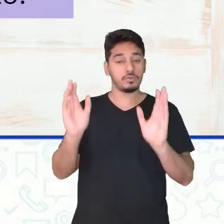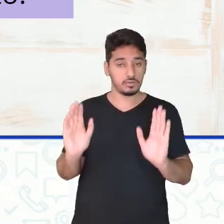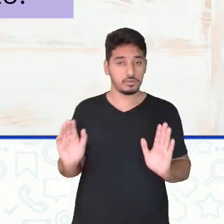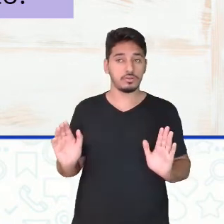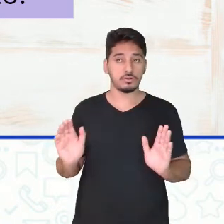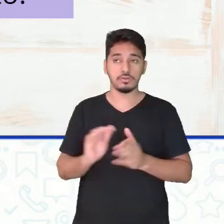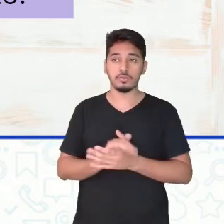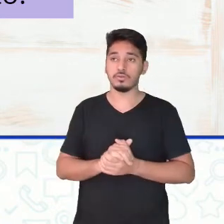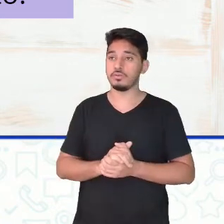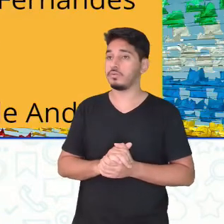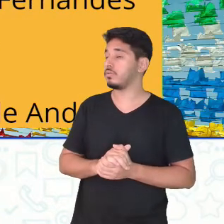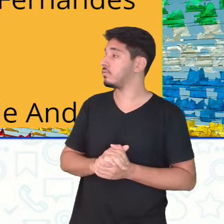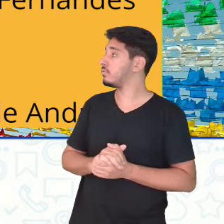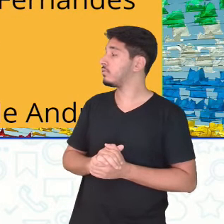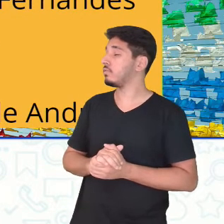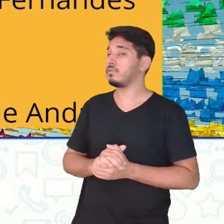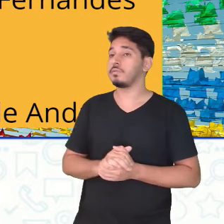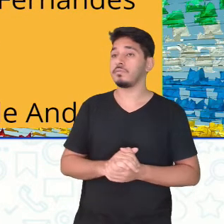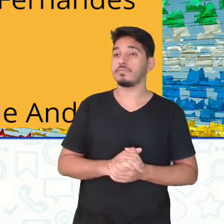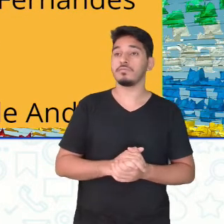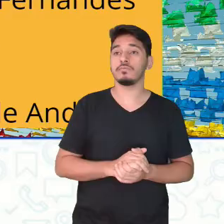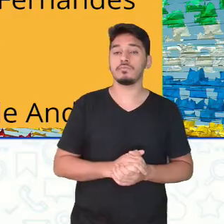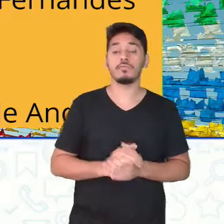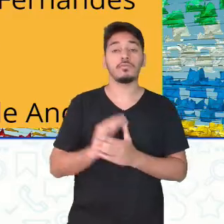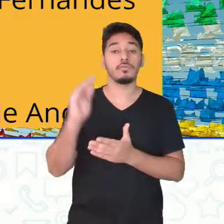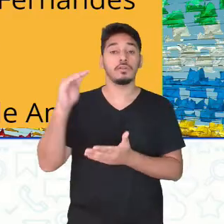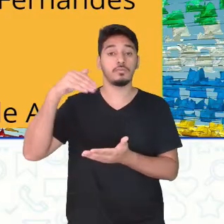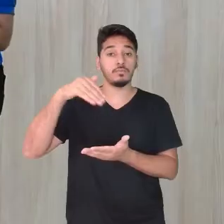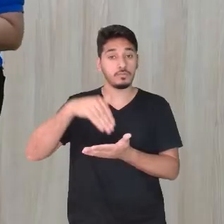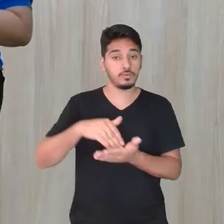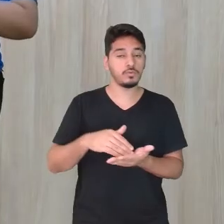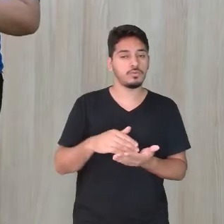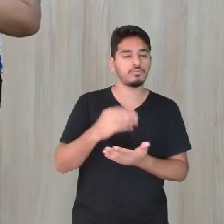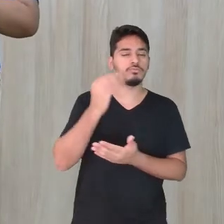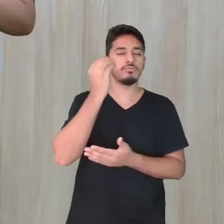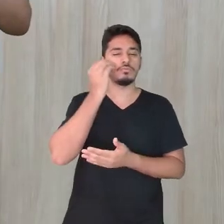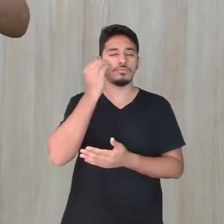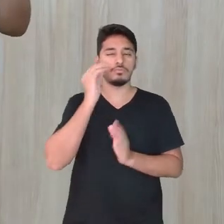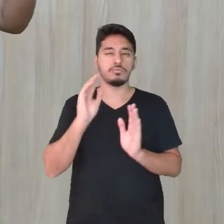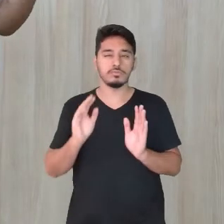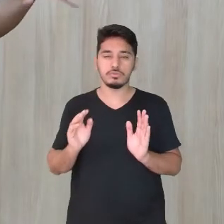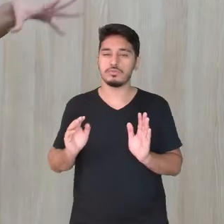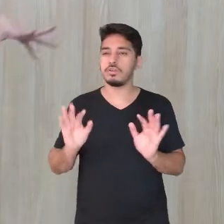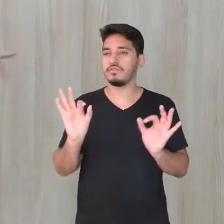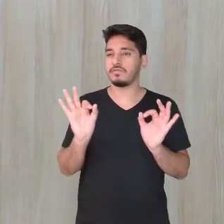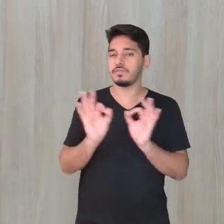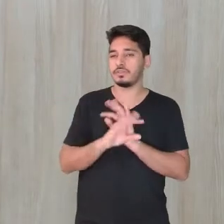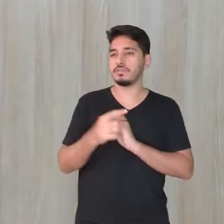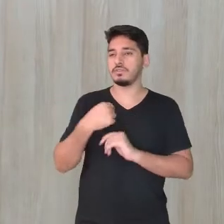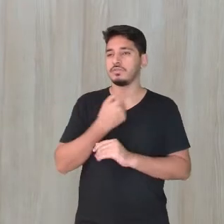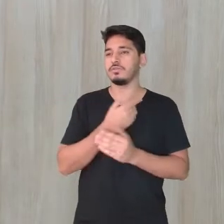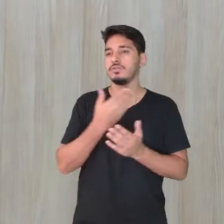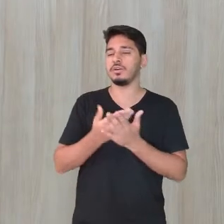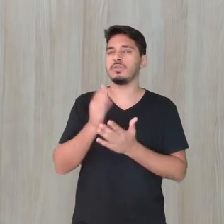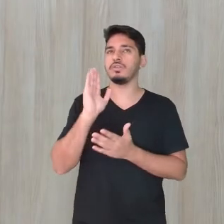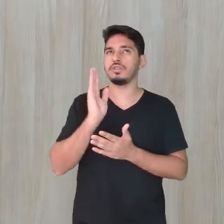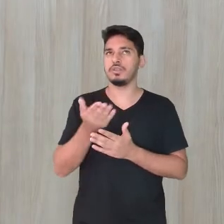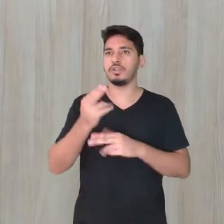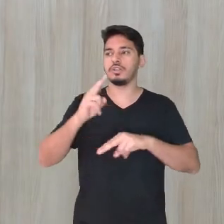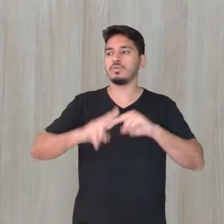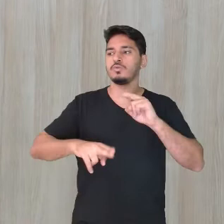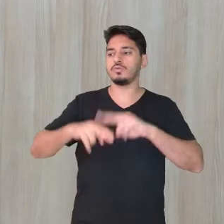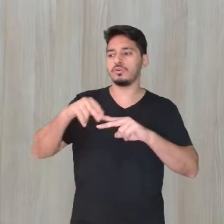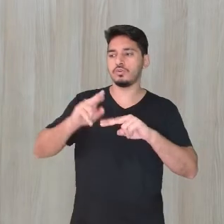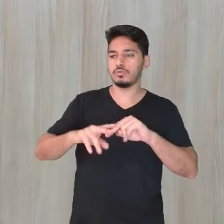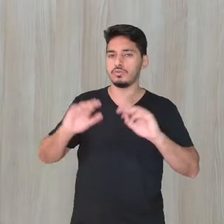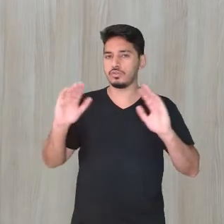história. E por último aqui, para tentar finalizar a nossa aula, já que a gente está no São João,